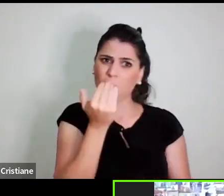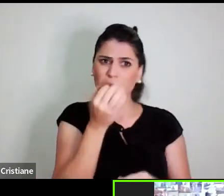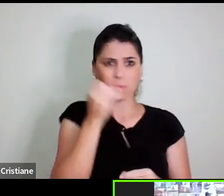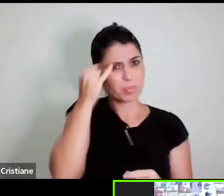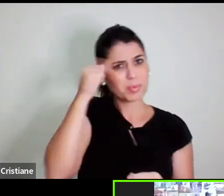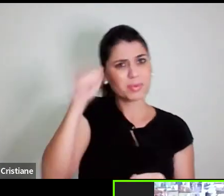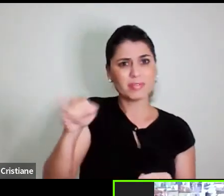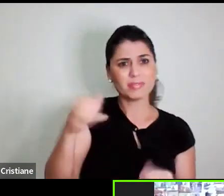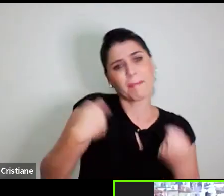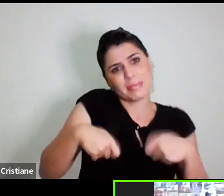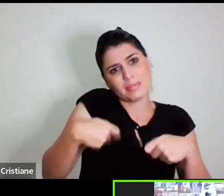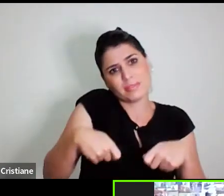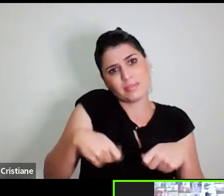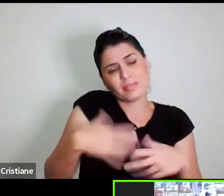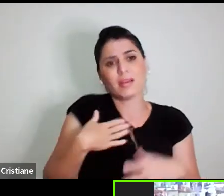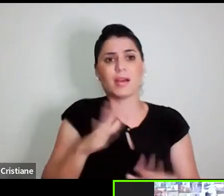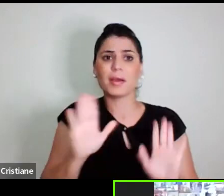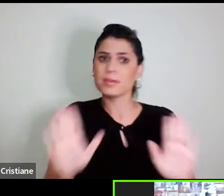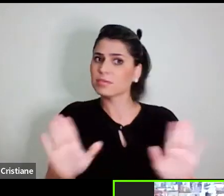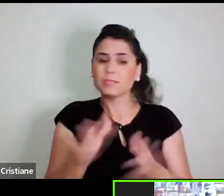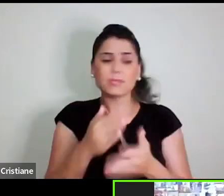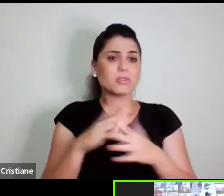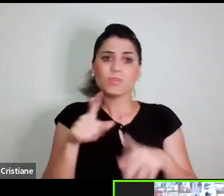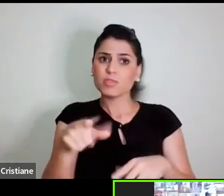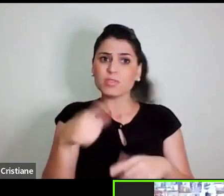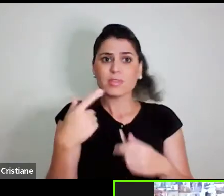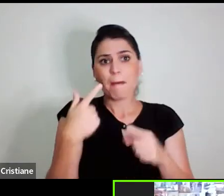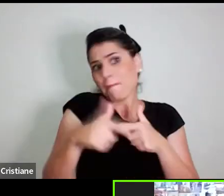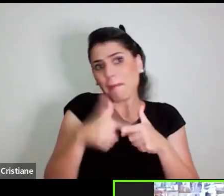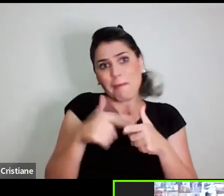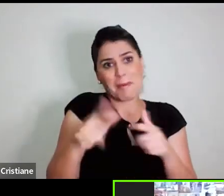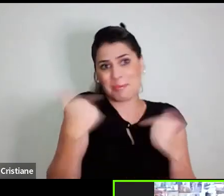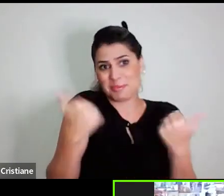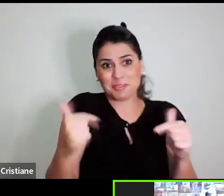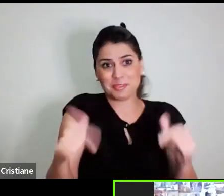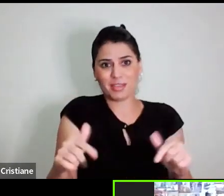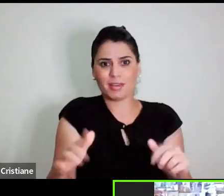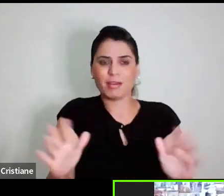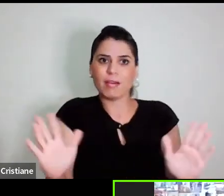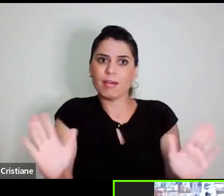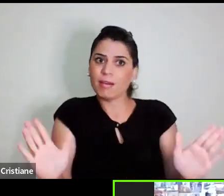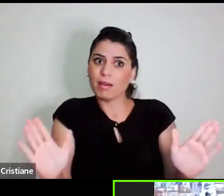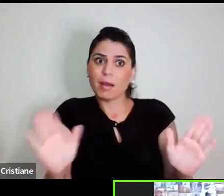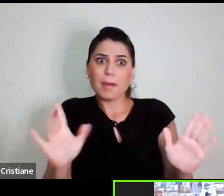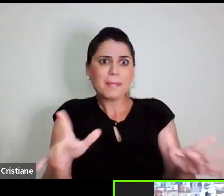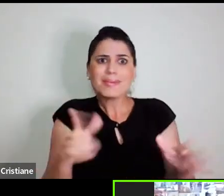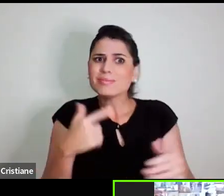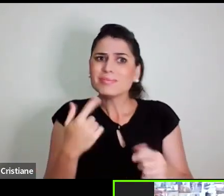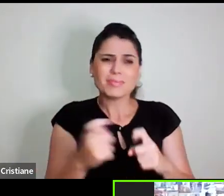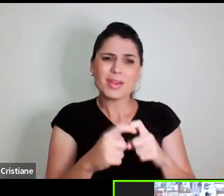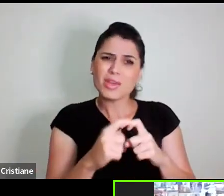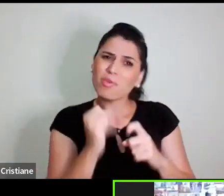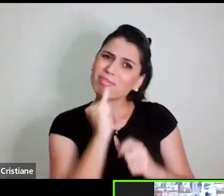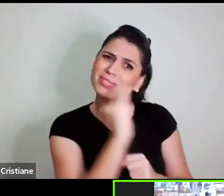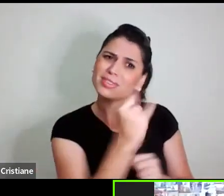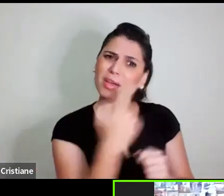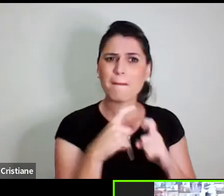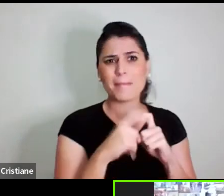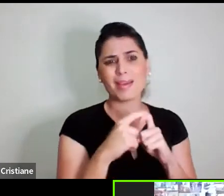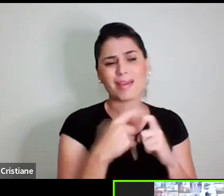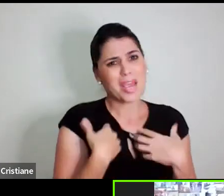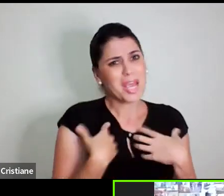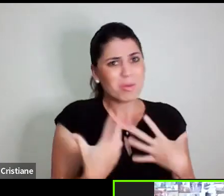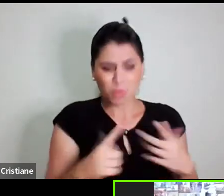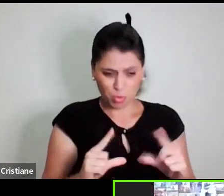corpo, você não vai usar. E está resolvido. Eu falei, doutor, mas tá ruim porque está só aumentando. Eu vou comer o quê? Ele falou, olha, sinto